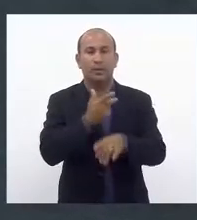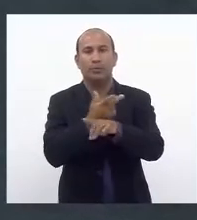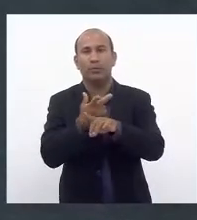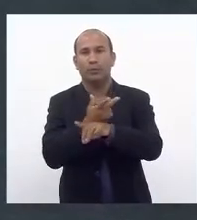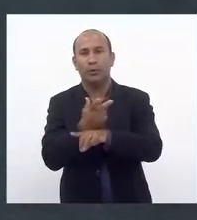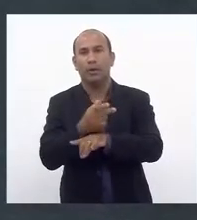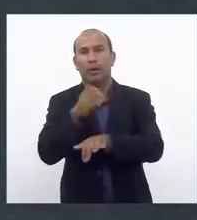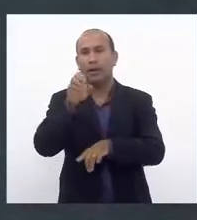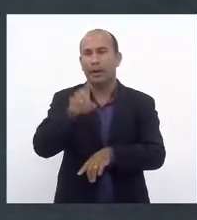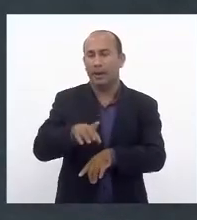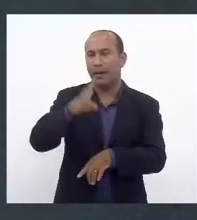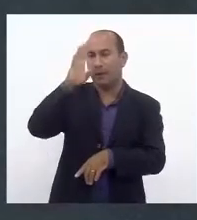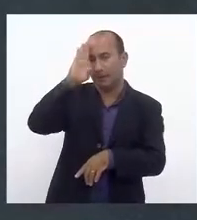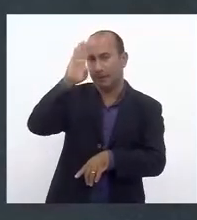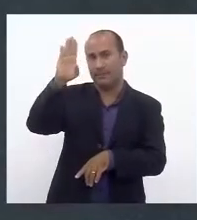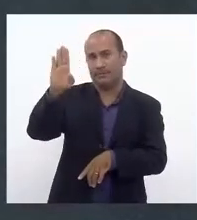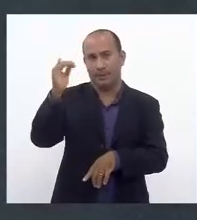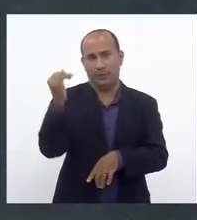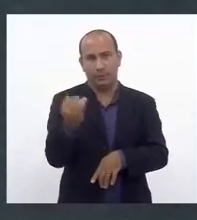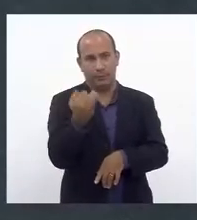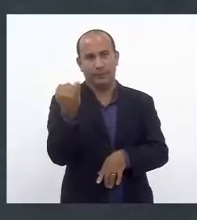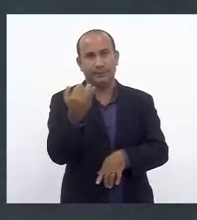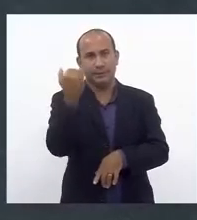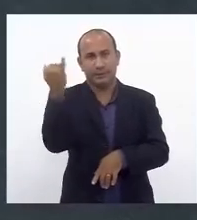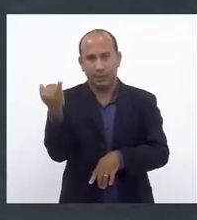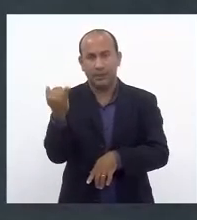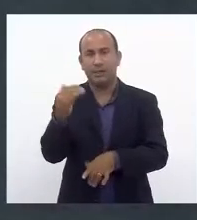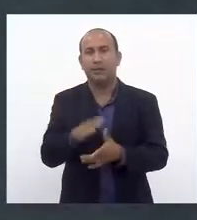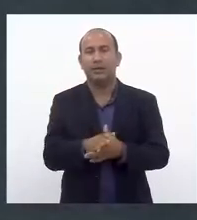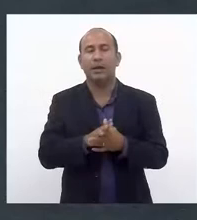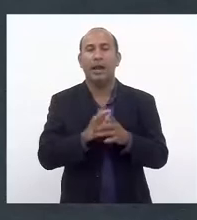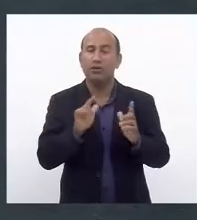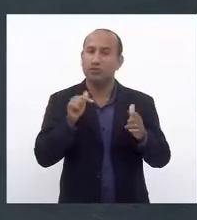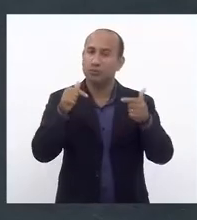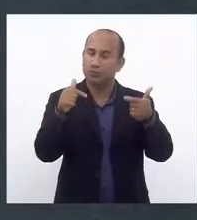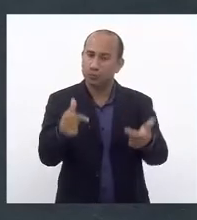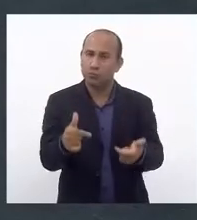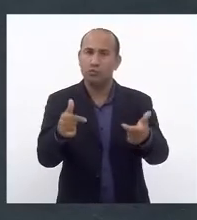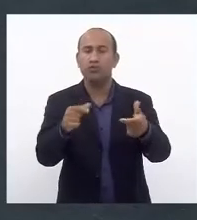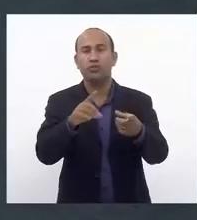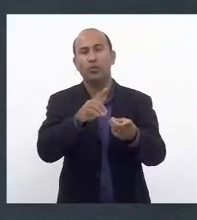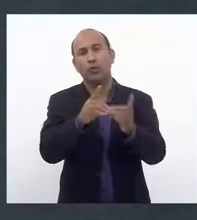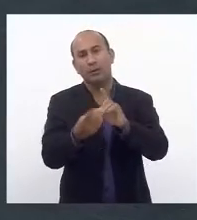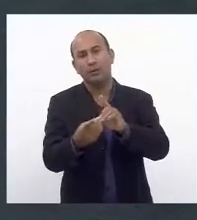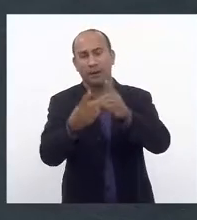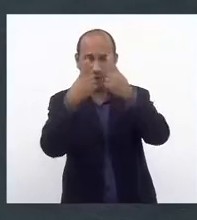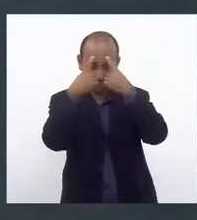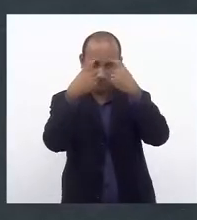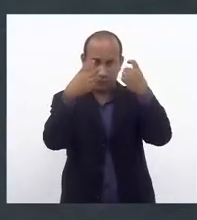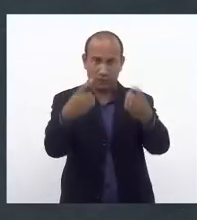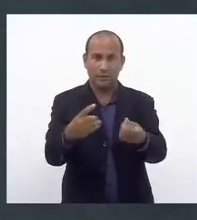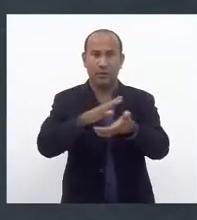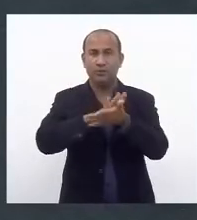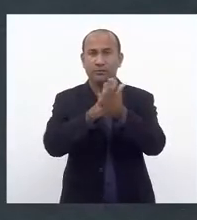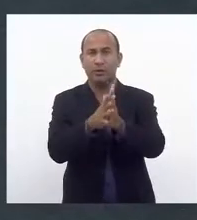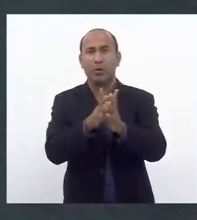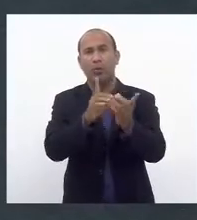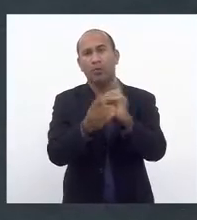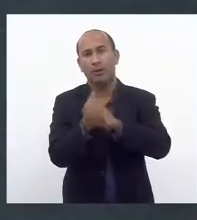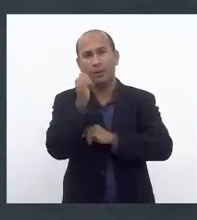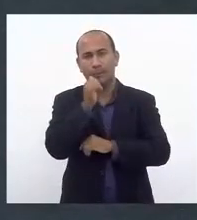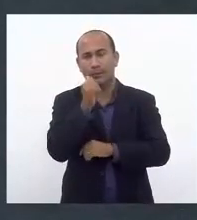são primordiais órgãos que atuam no combate à violência e à discriminação contra as